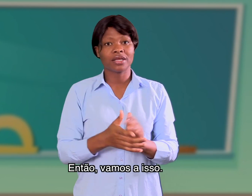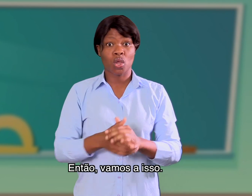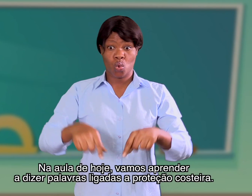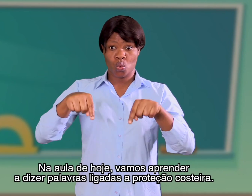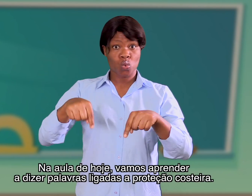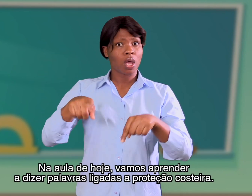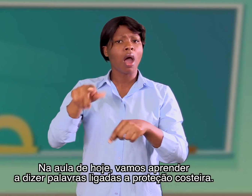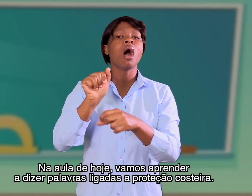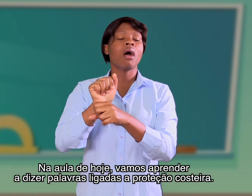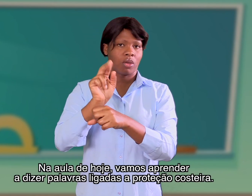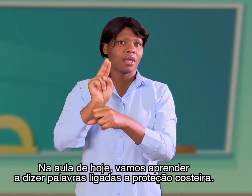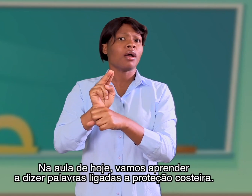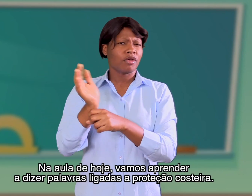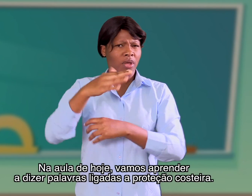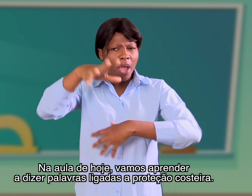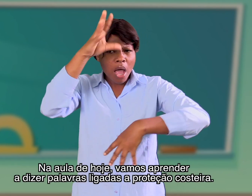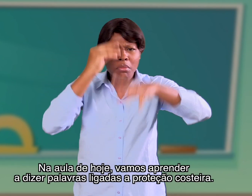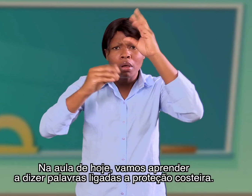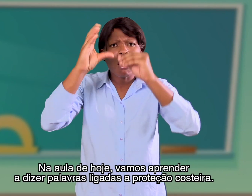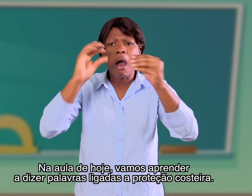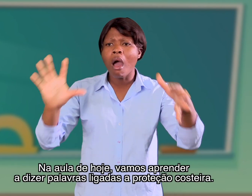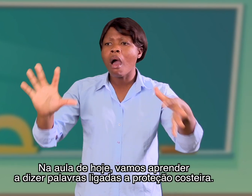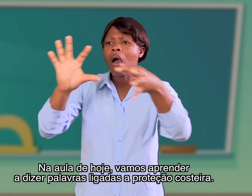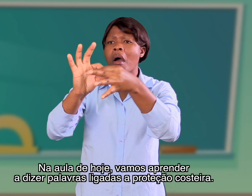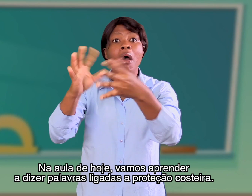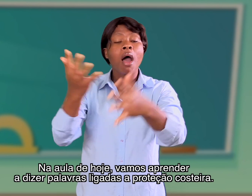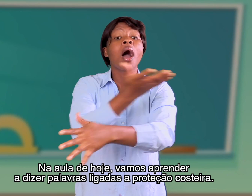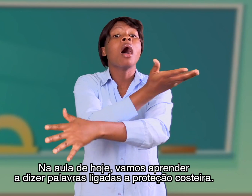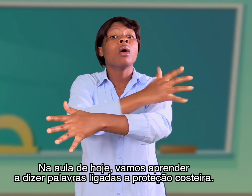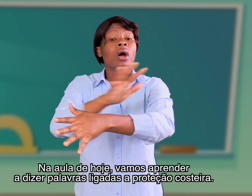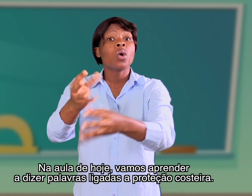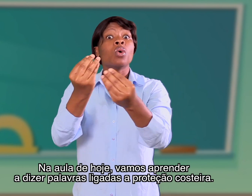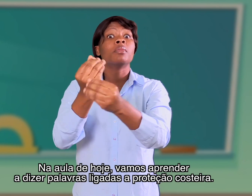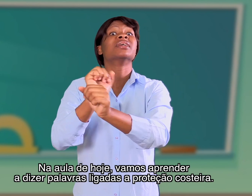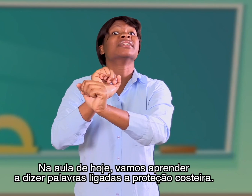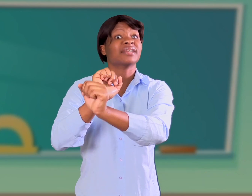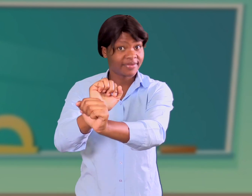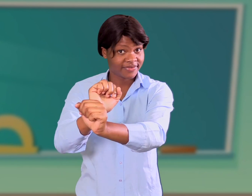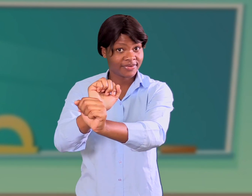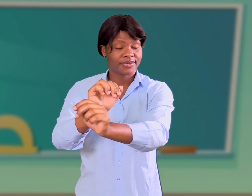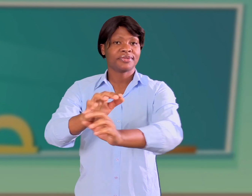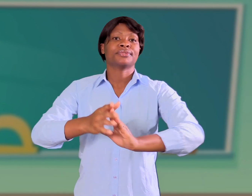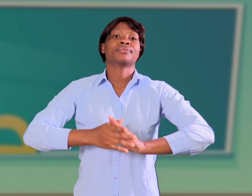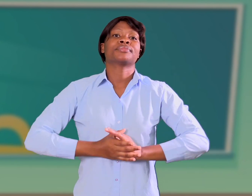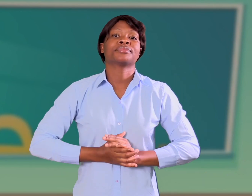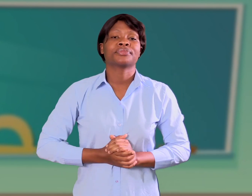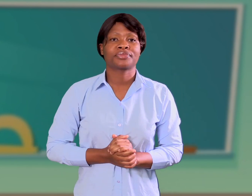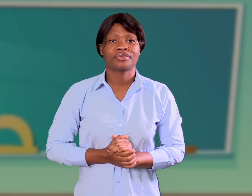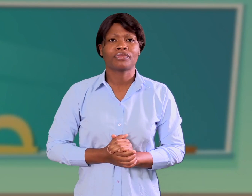isso. Na aula de hoje, vamos aprender a dizer palavras ligadas à proteção costeira.